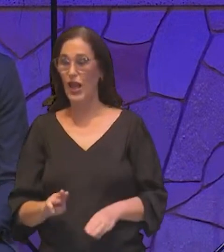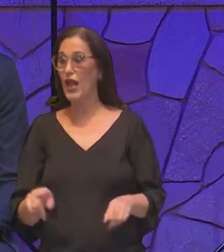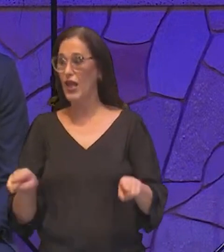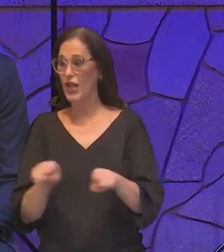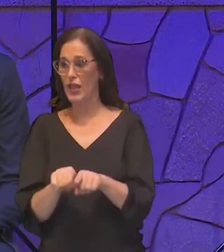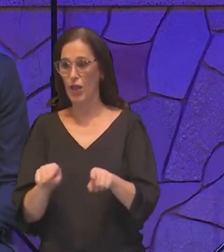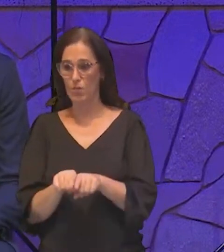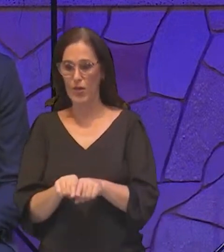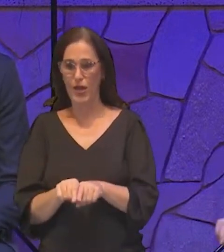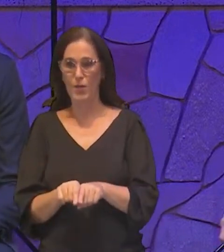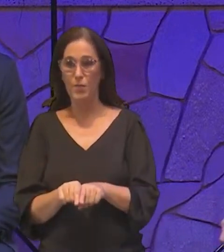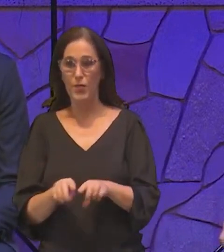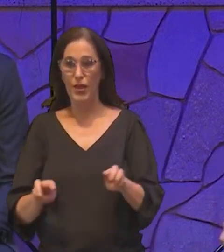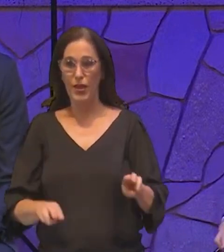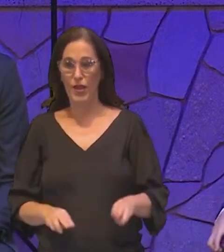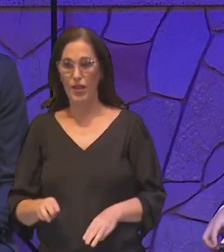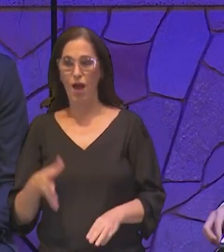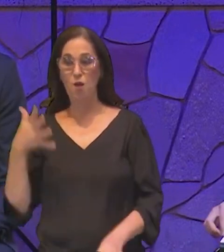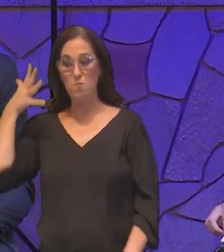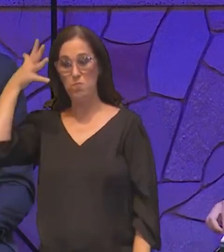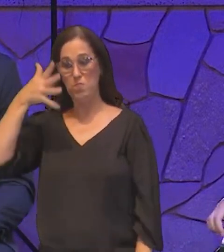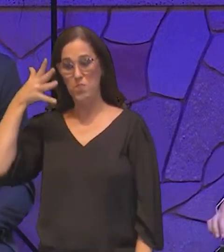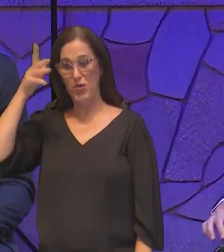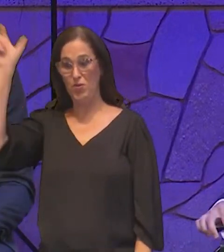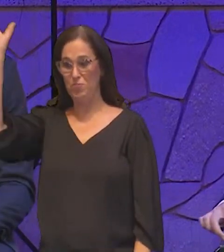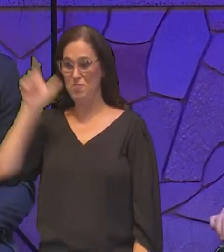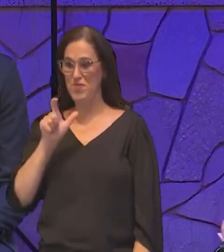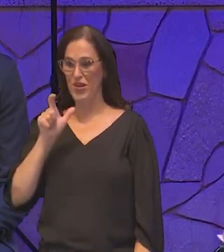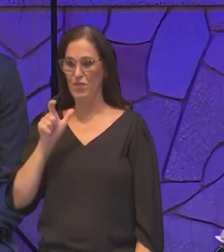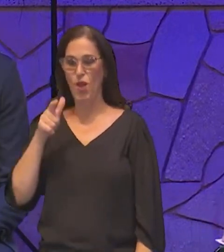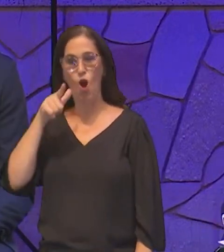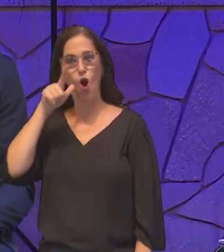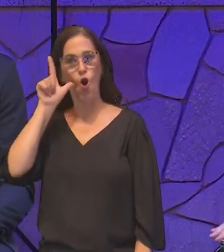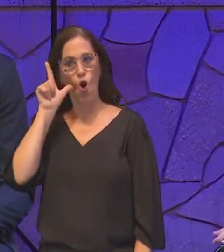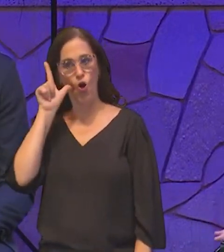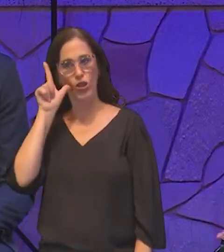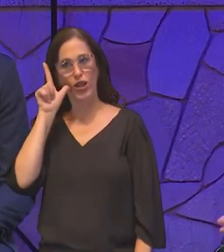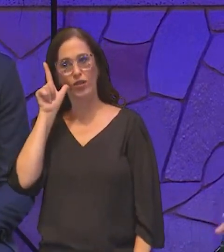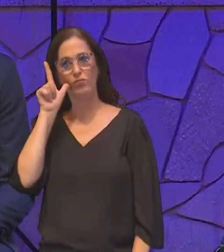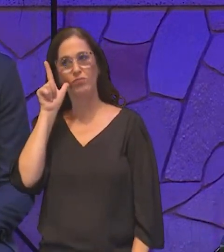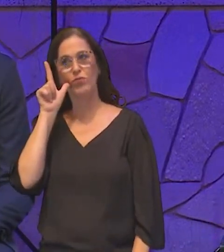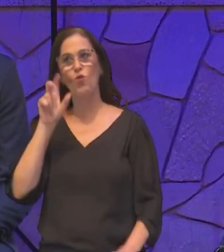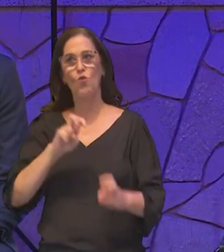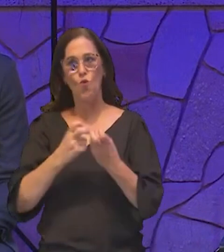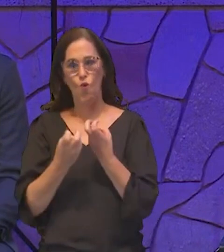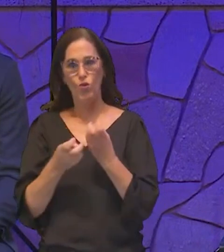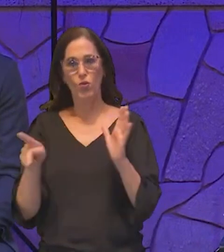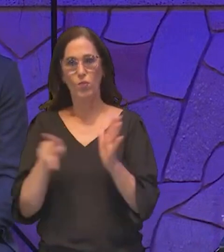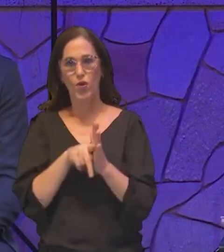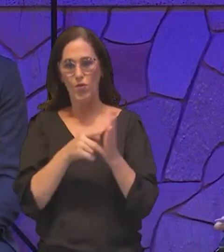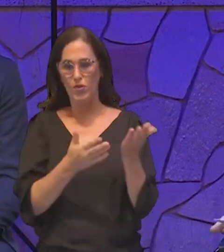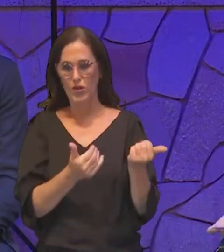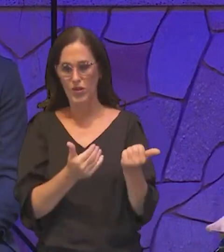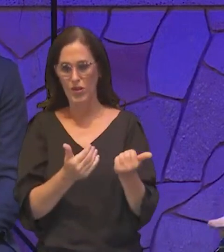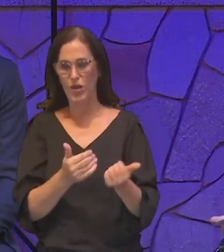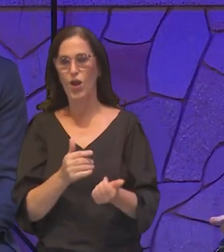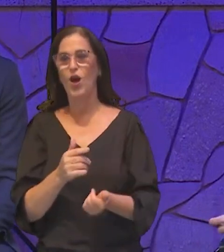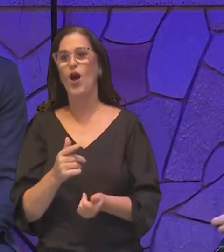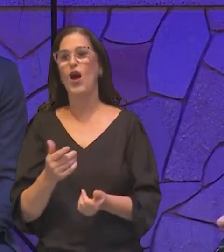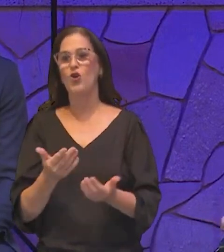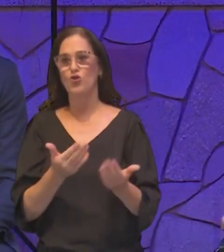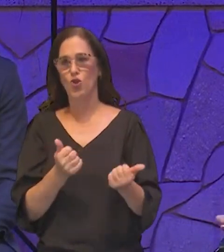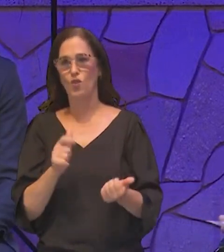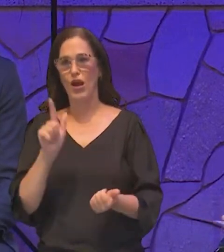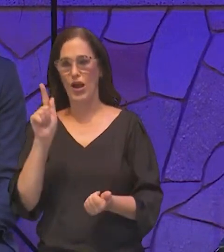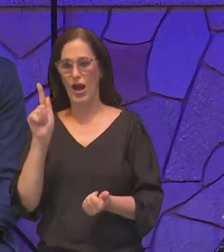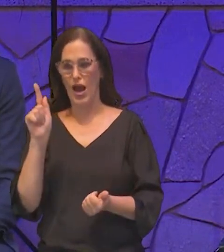também no ministério da pregação da palavra. Ontem, no culto da juventude, Gabriel, um jovem,